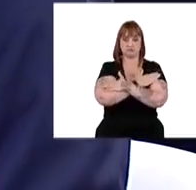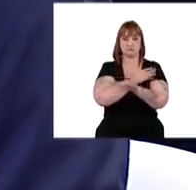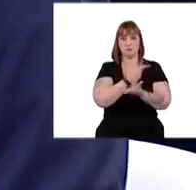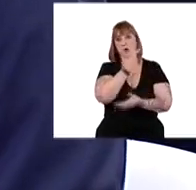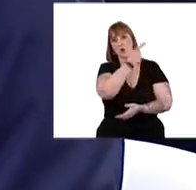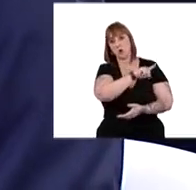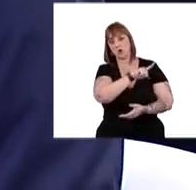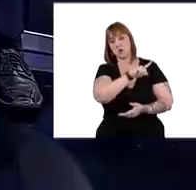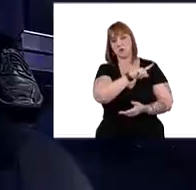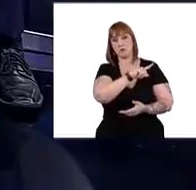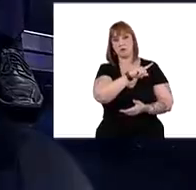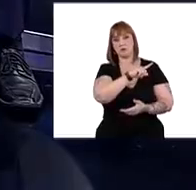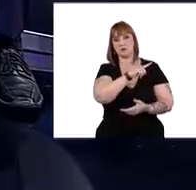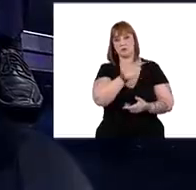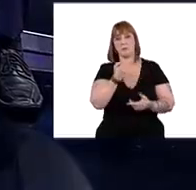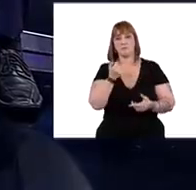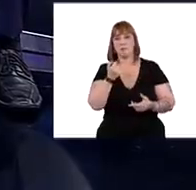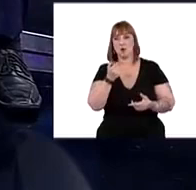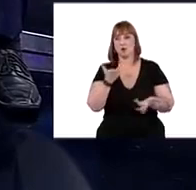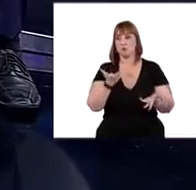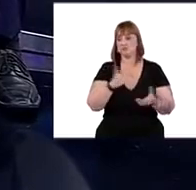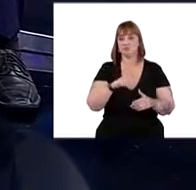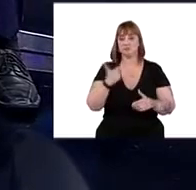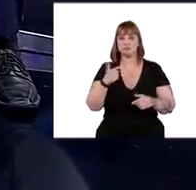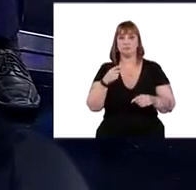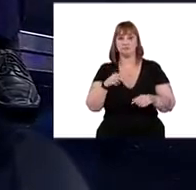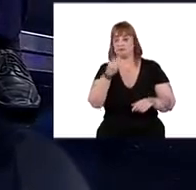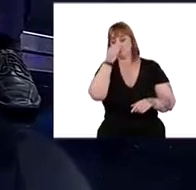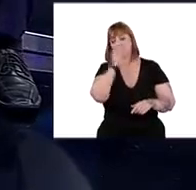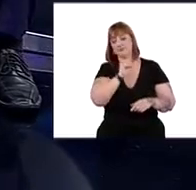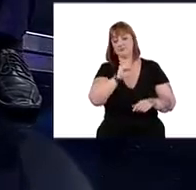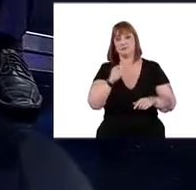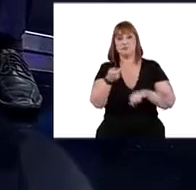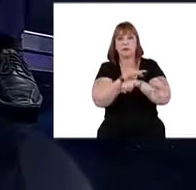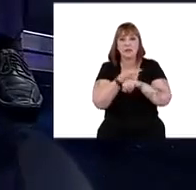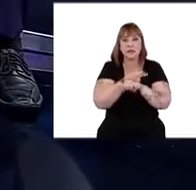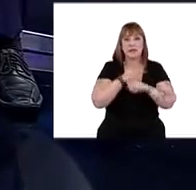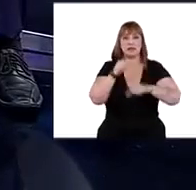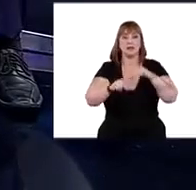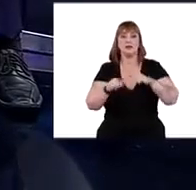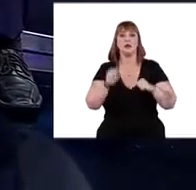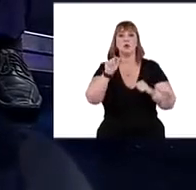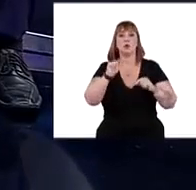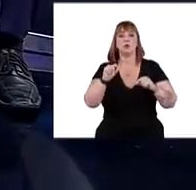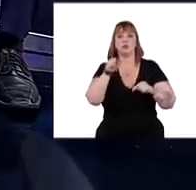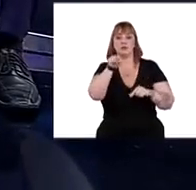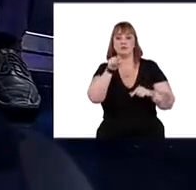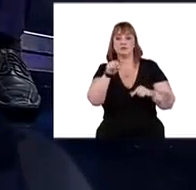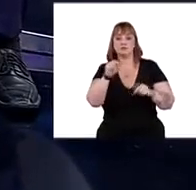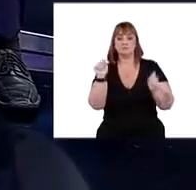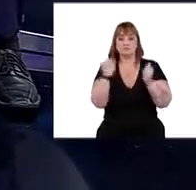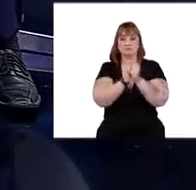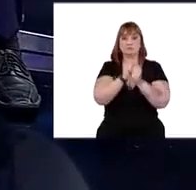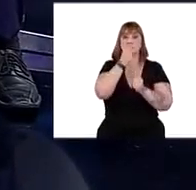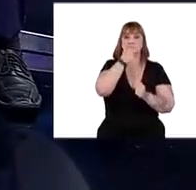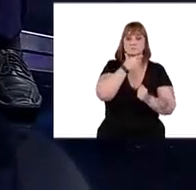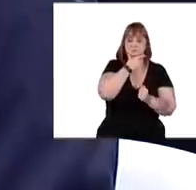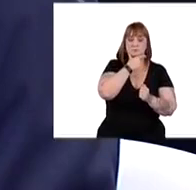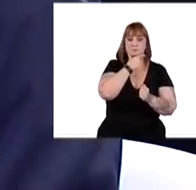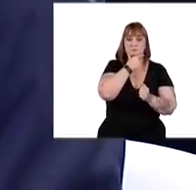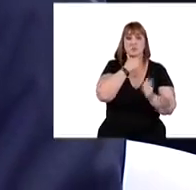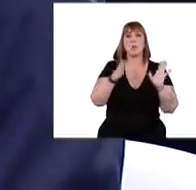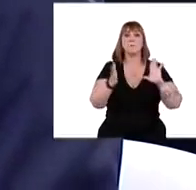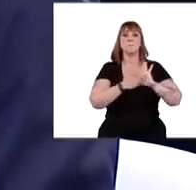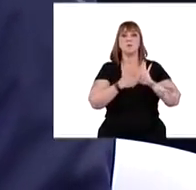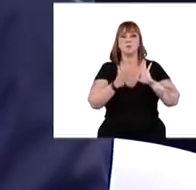tantos ou subempregados, ou no desalento, que até desistiram de procurar empregos. O que a chapa que a senhora compõe com Guilherme Boulos